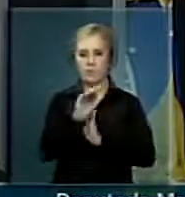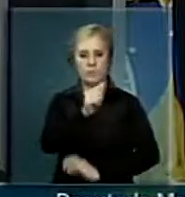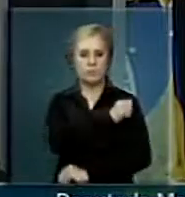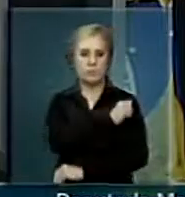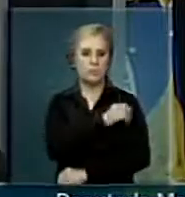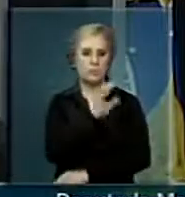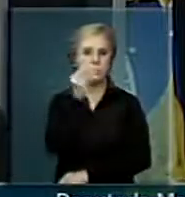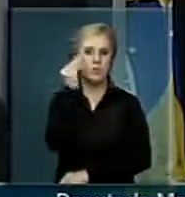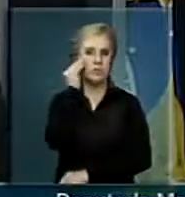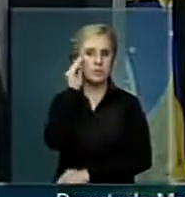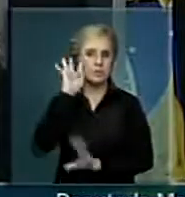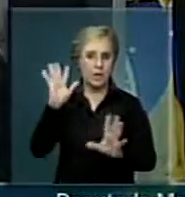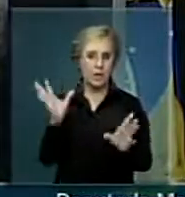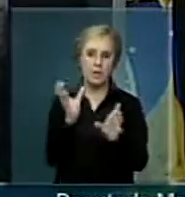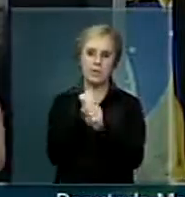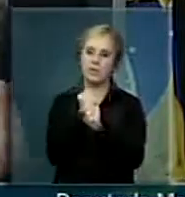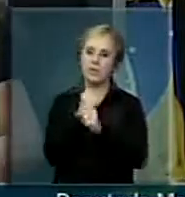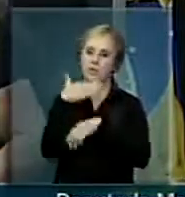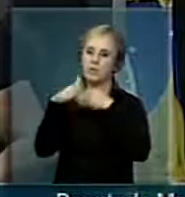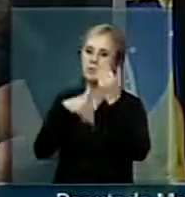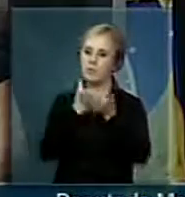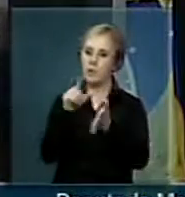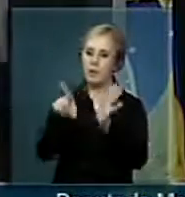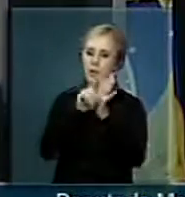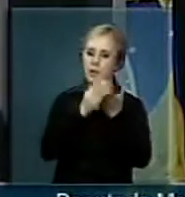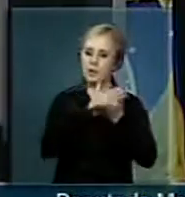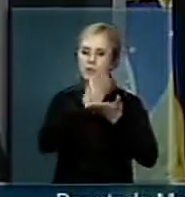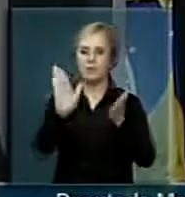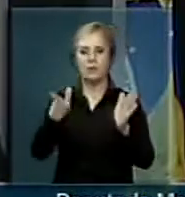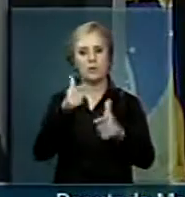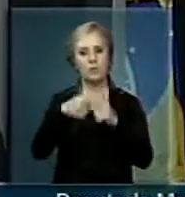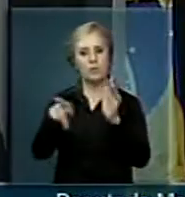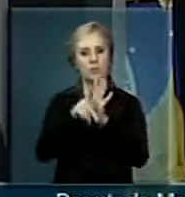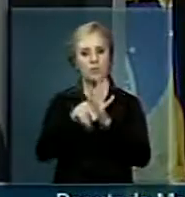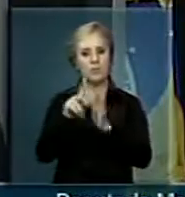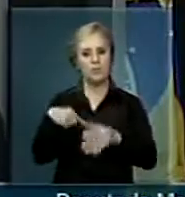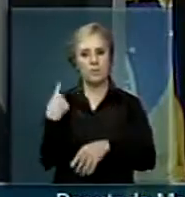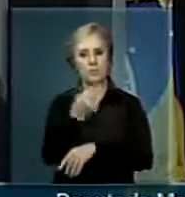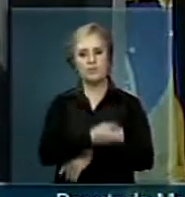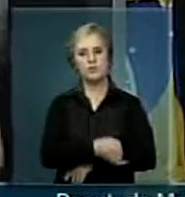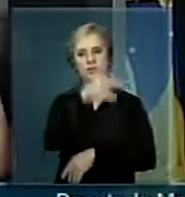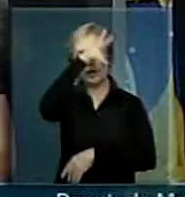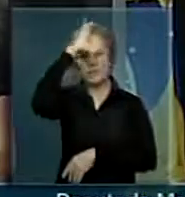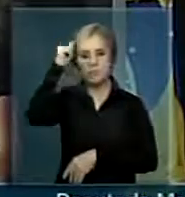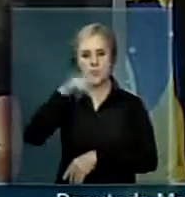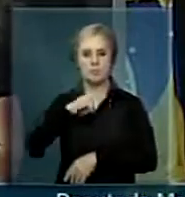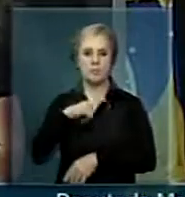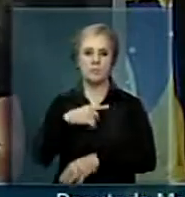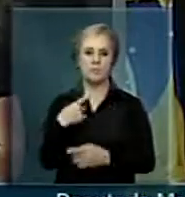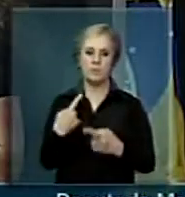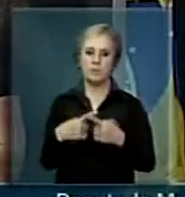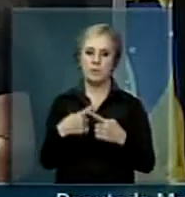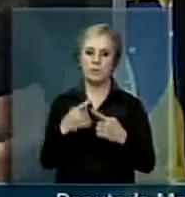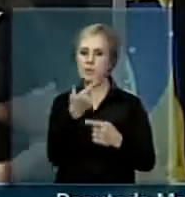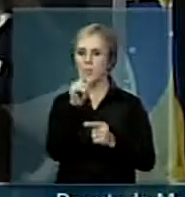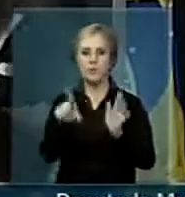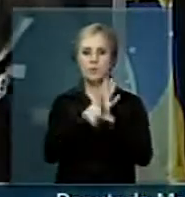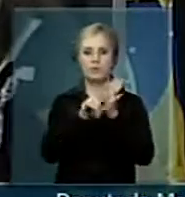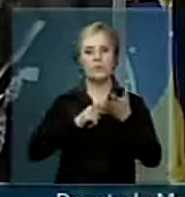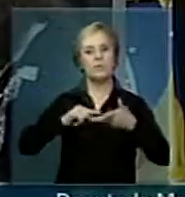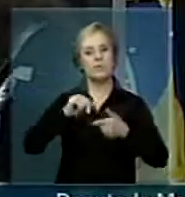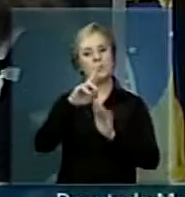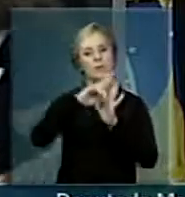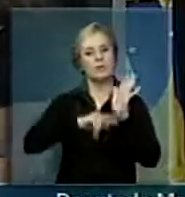apenas uma forma de tentar construir um marco legal para isso, que é um problema que os nossos prefeitos enfrentam, né, por não haver um marco legal